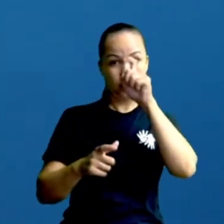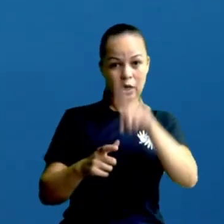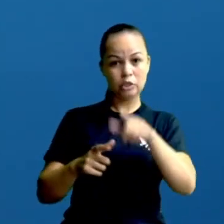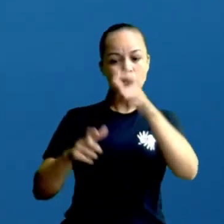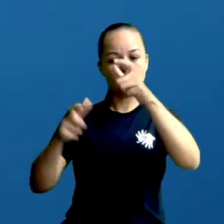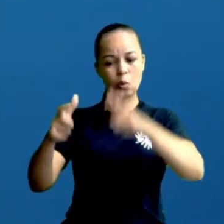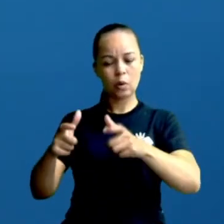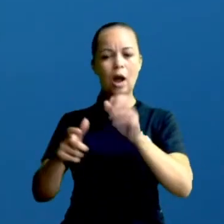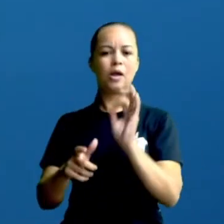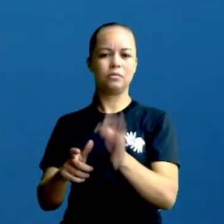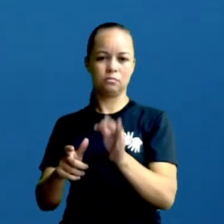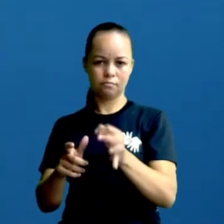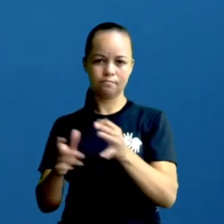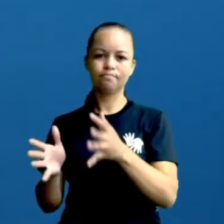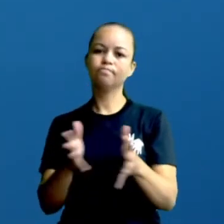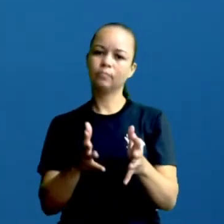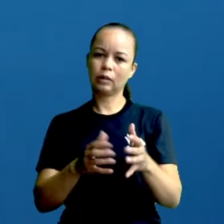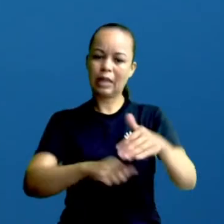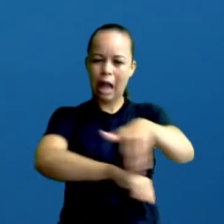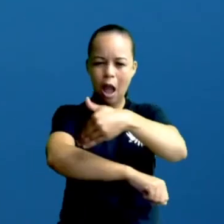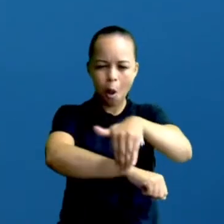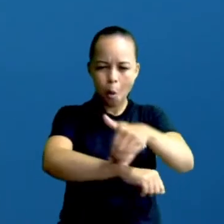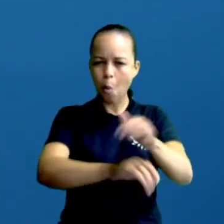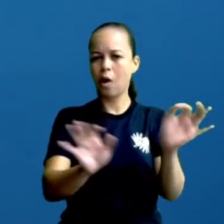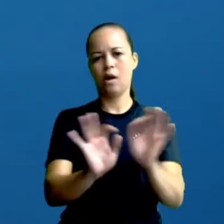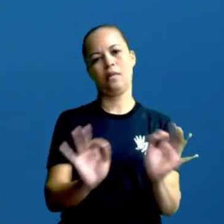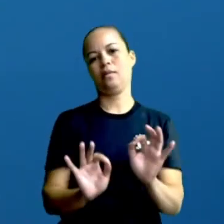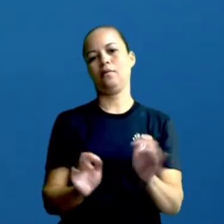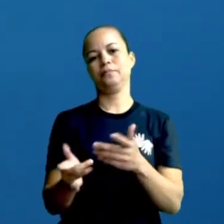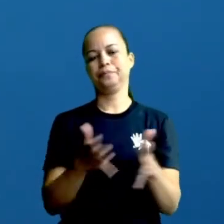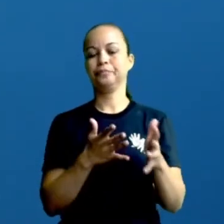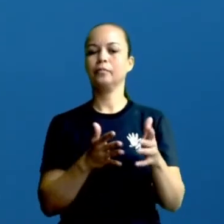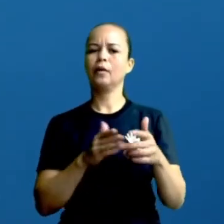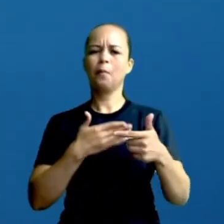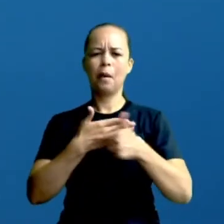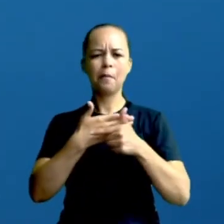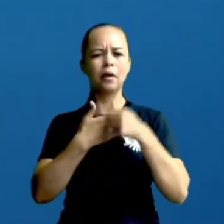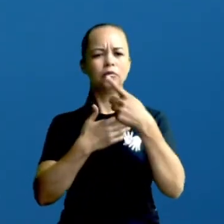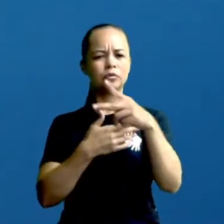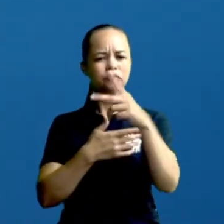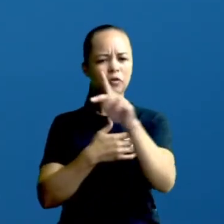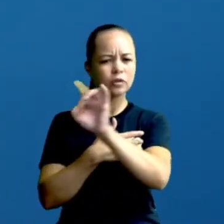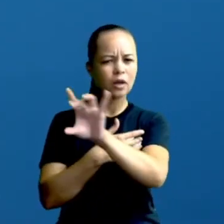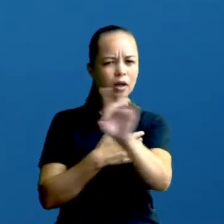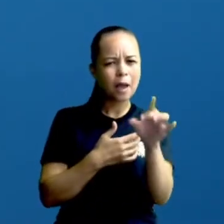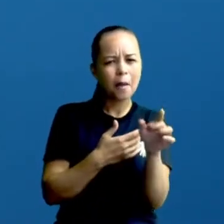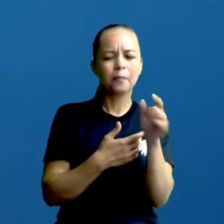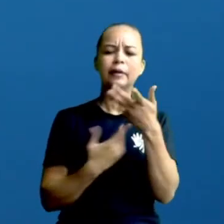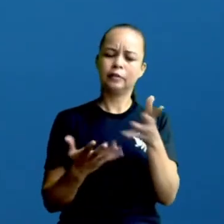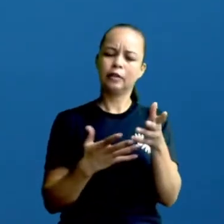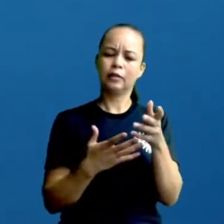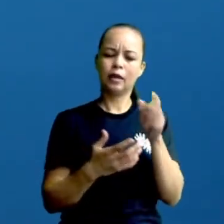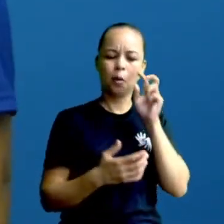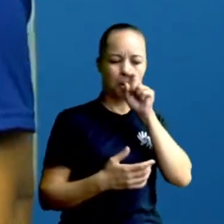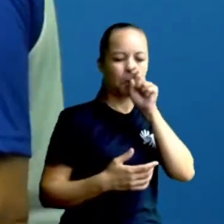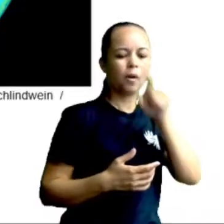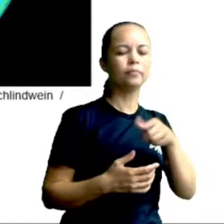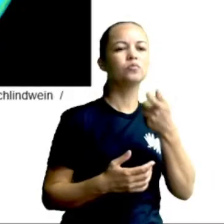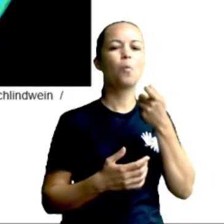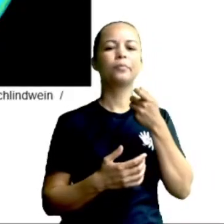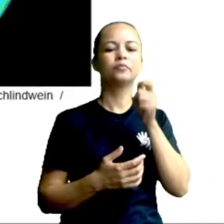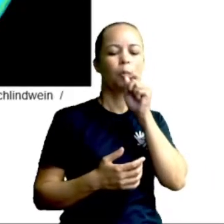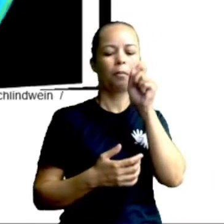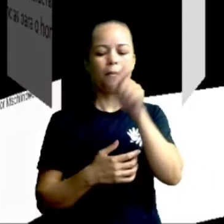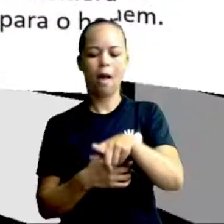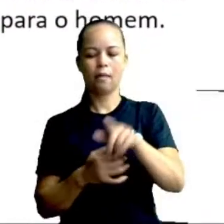grandes ações, tá certo? Então sempre faça o seu papel, mesmo que você ache que ele é bem pequenininho, mas faça o seu papel, certo?